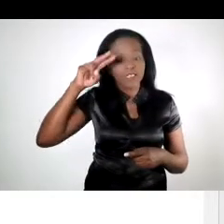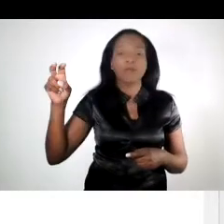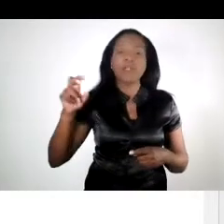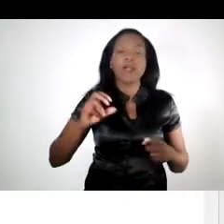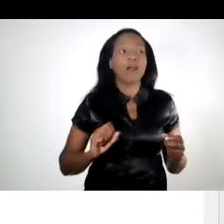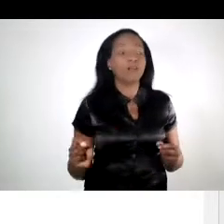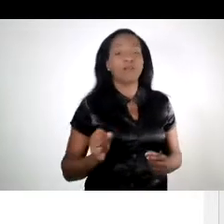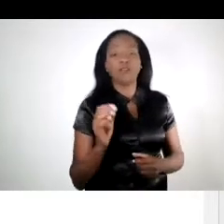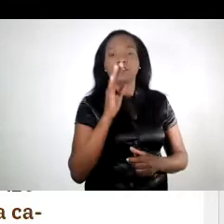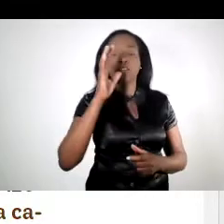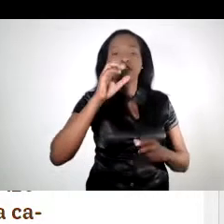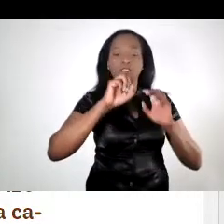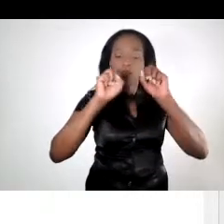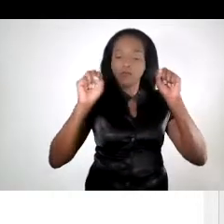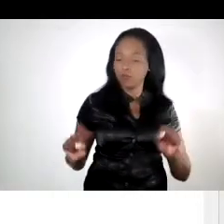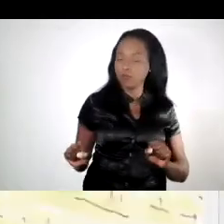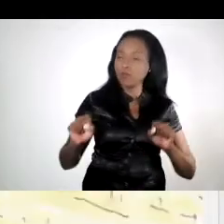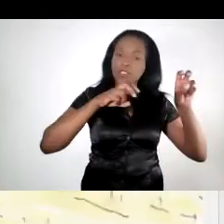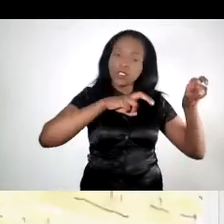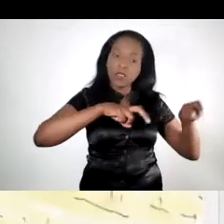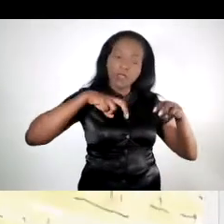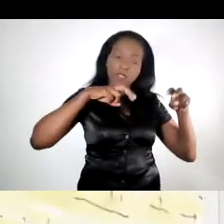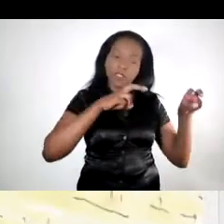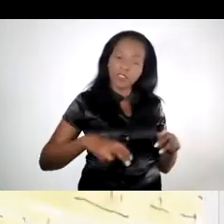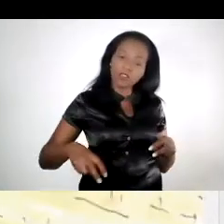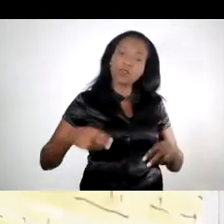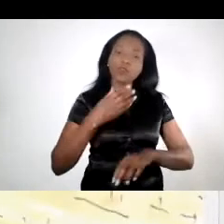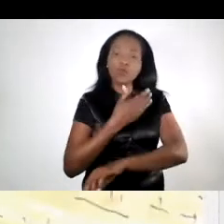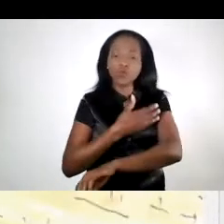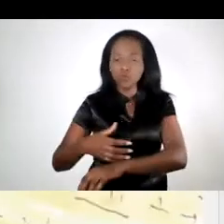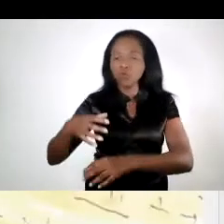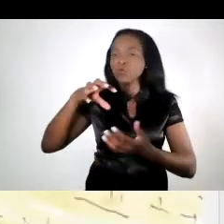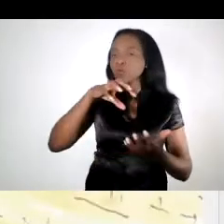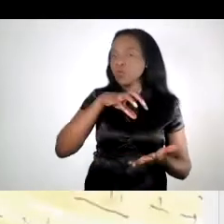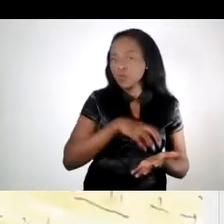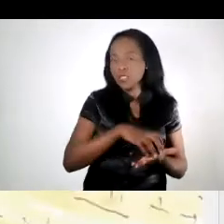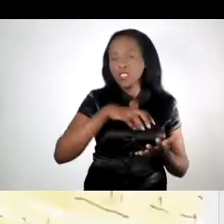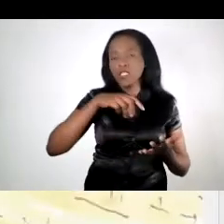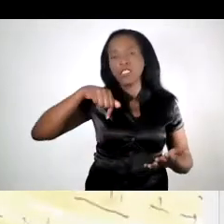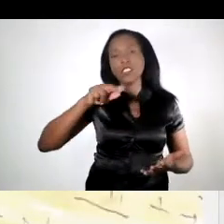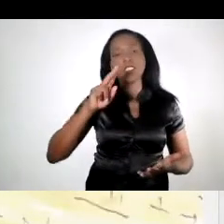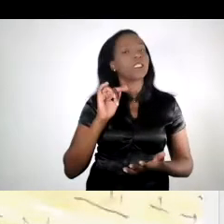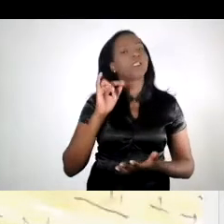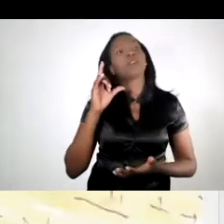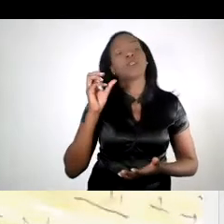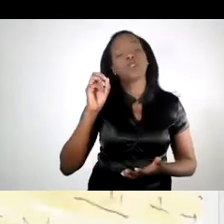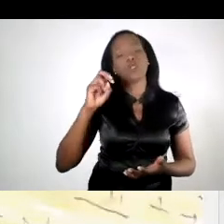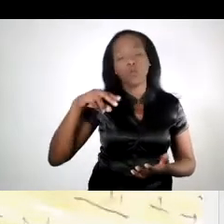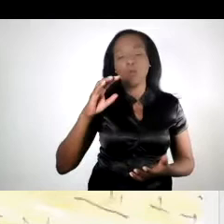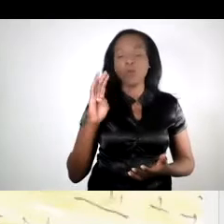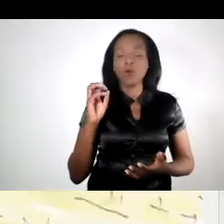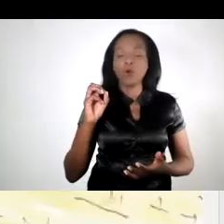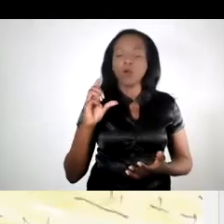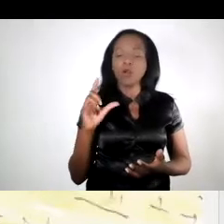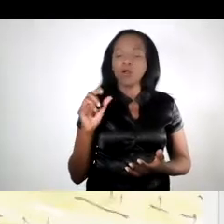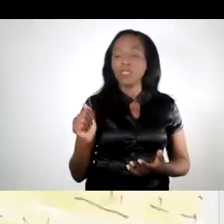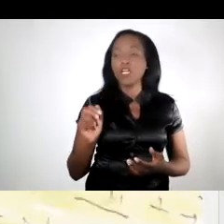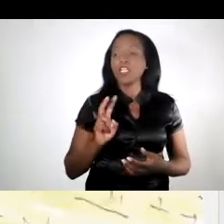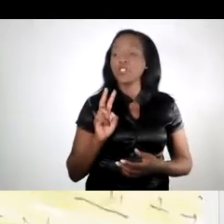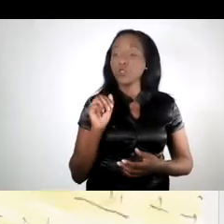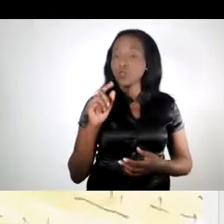reconhecimento do sistema agrícola tradicional quilombola, do Vale do Ribeira, como patrimônio